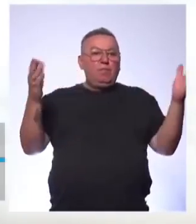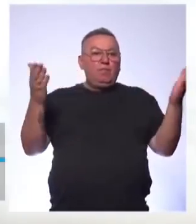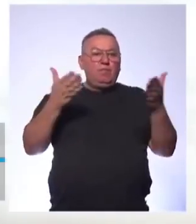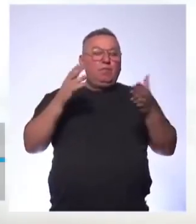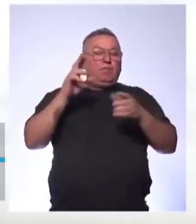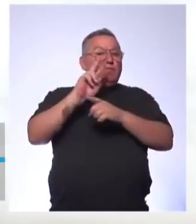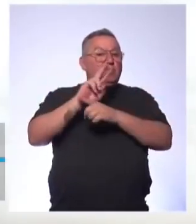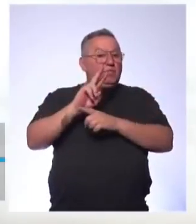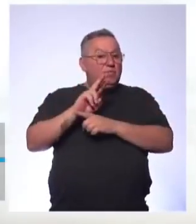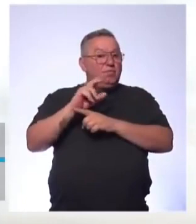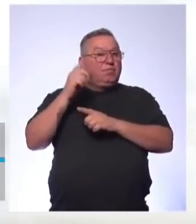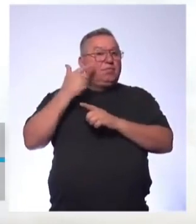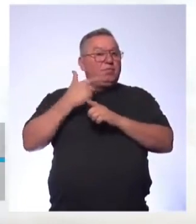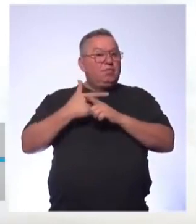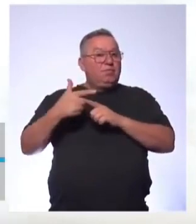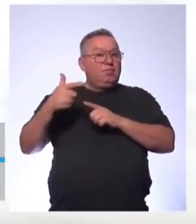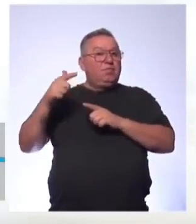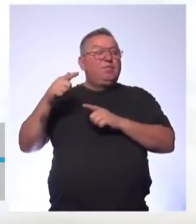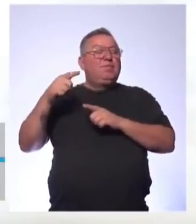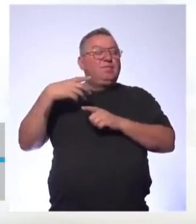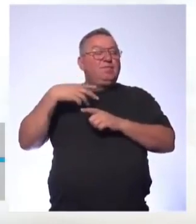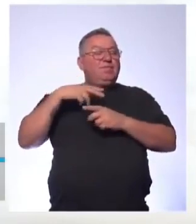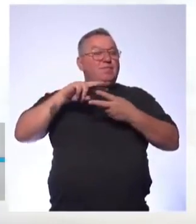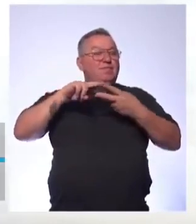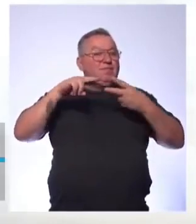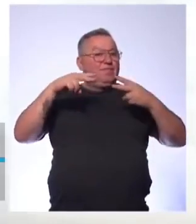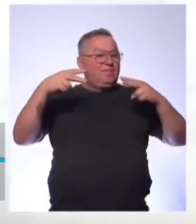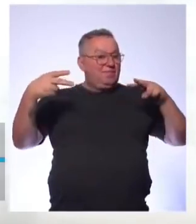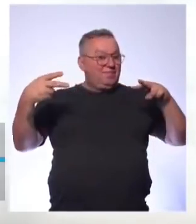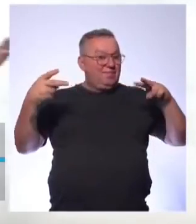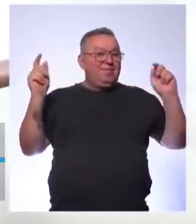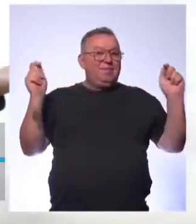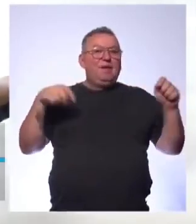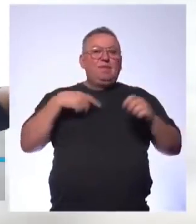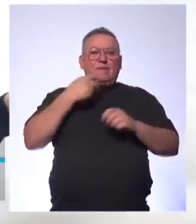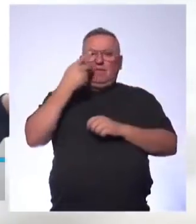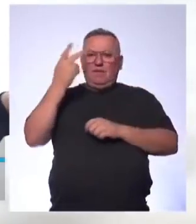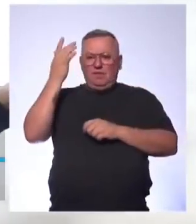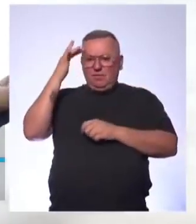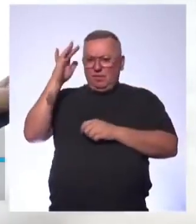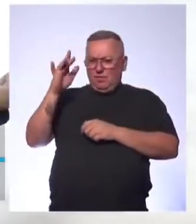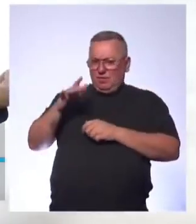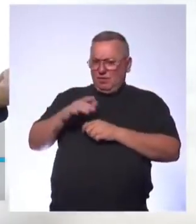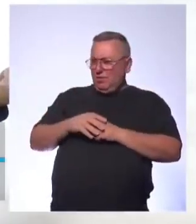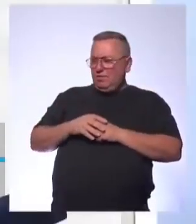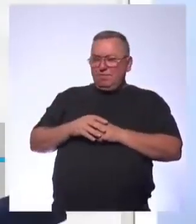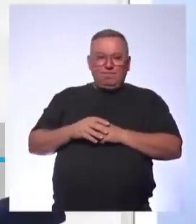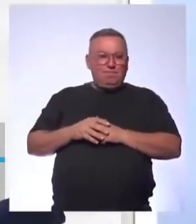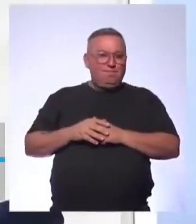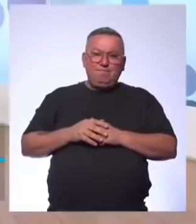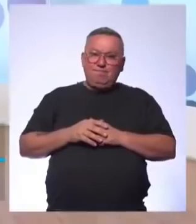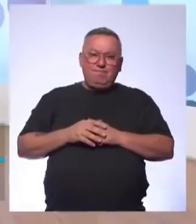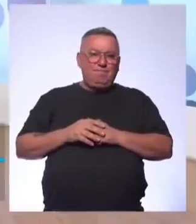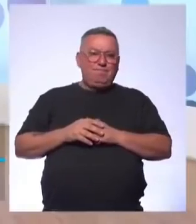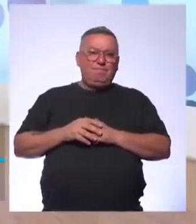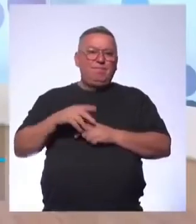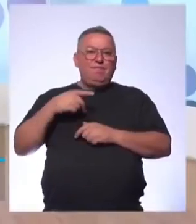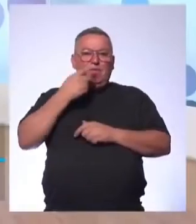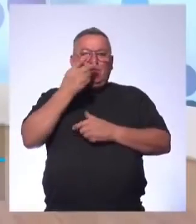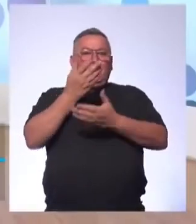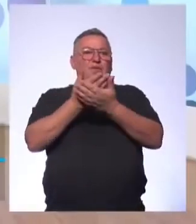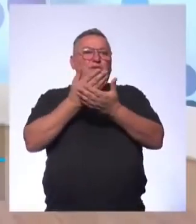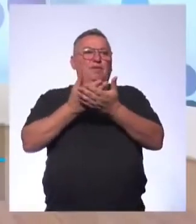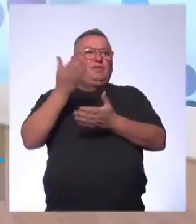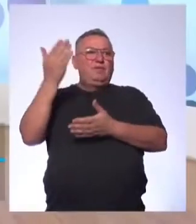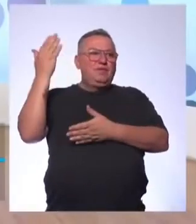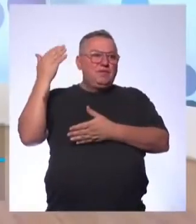tratar? Sobre herança genética. Dá para eu dizer que eu não sei o assunto do texto, Ed? Não, porque você já falou na aula passada, né, Antônia?